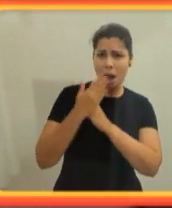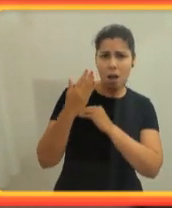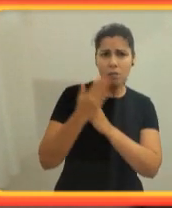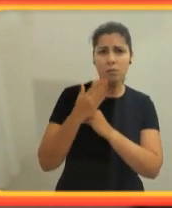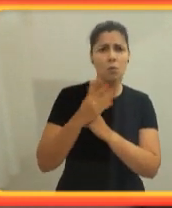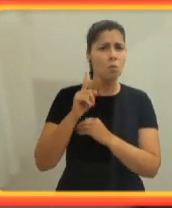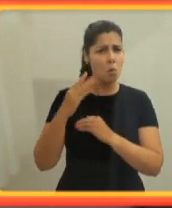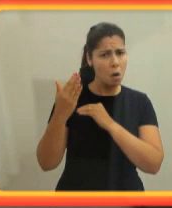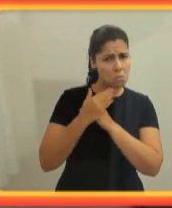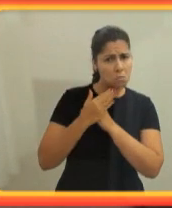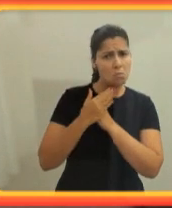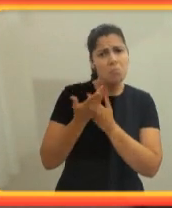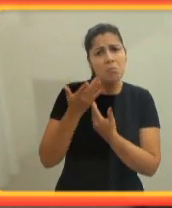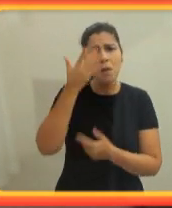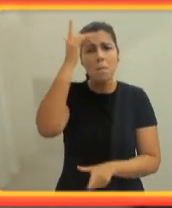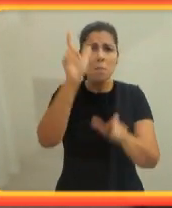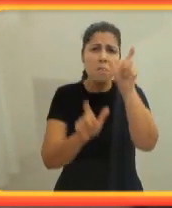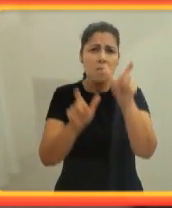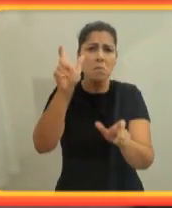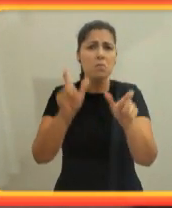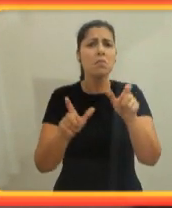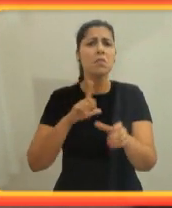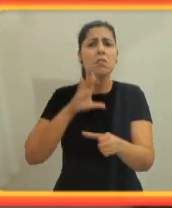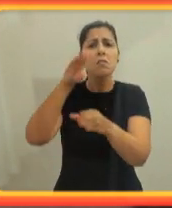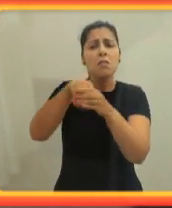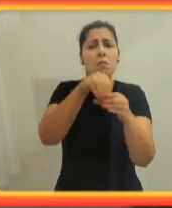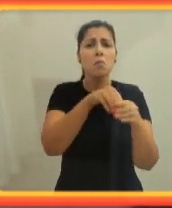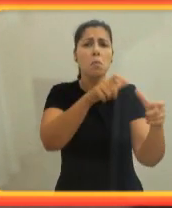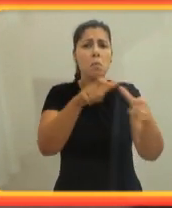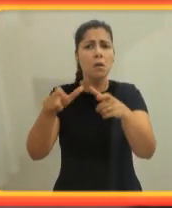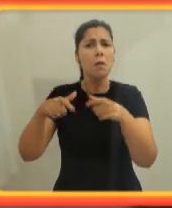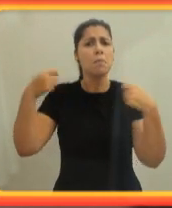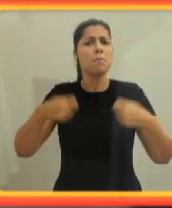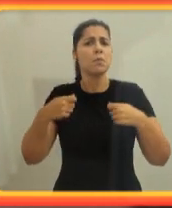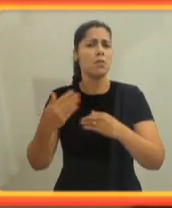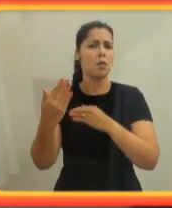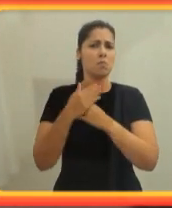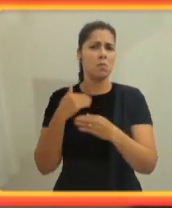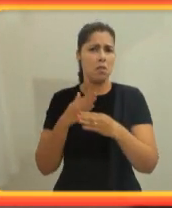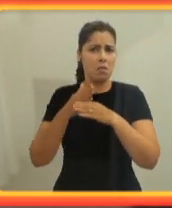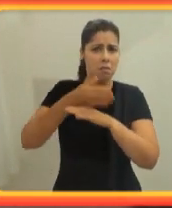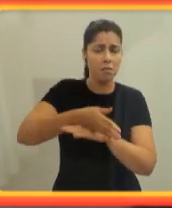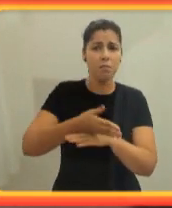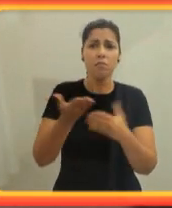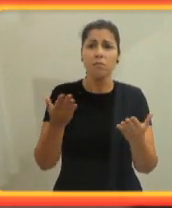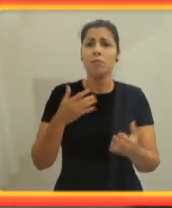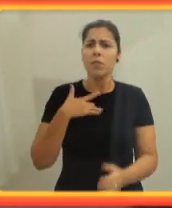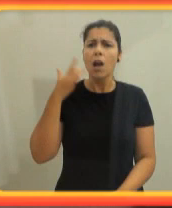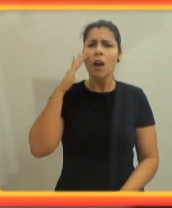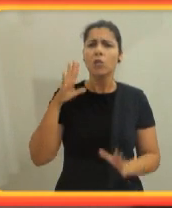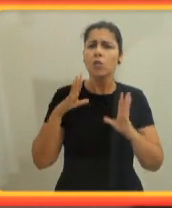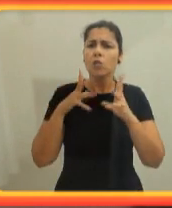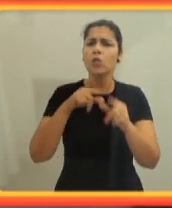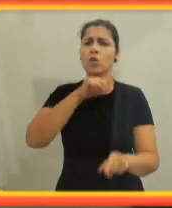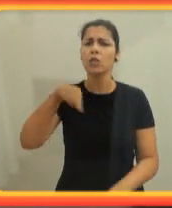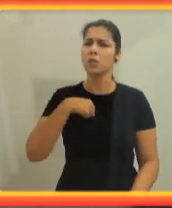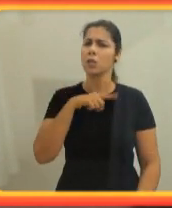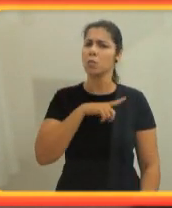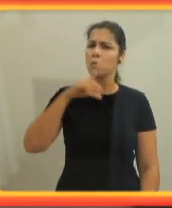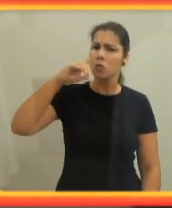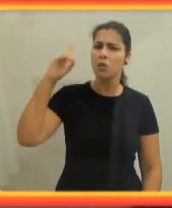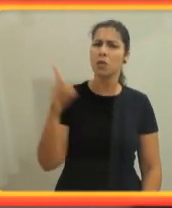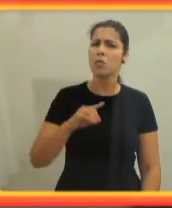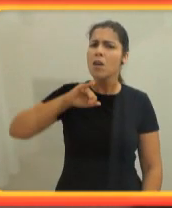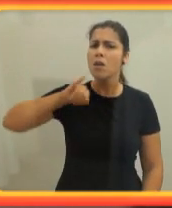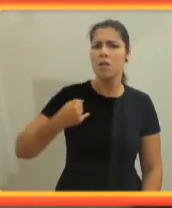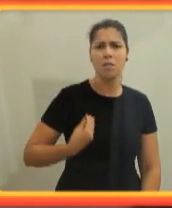tomar alguma coisa. As pessoas são os lugares que não estão adaptados. Sempre achei que nos lugares que não são adaptados, se os meus amigos,